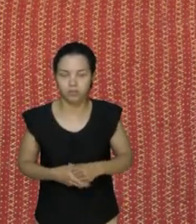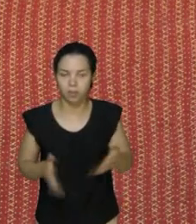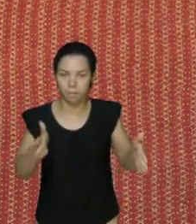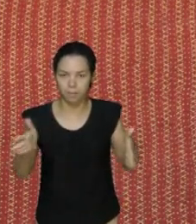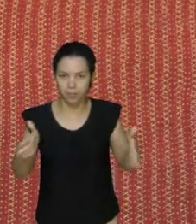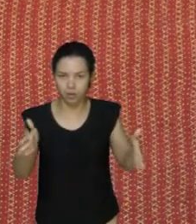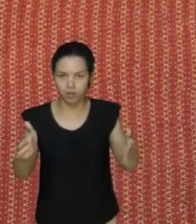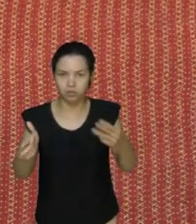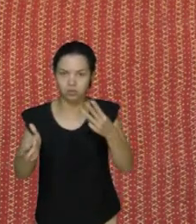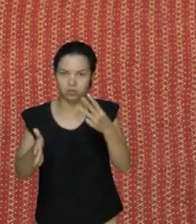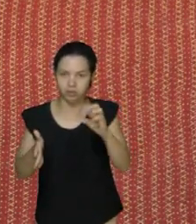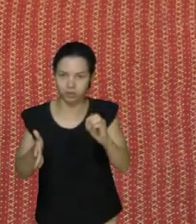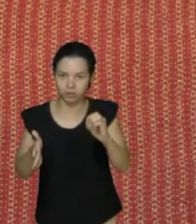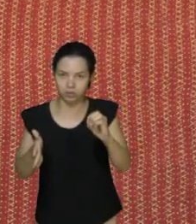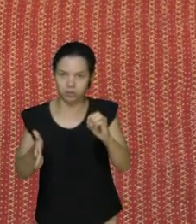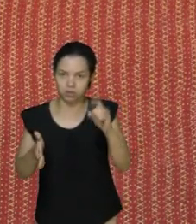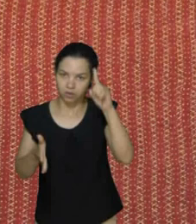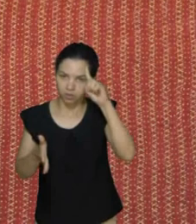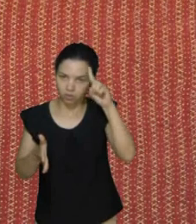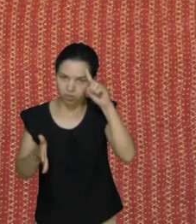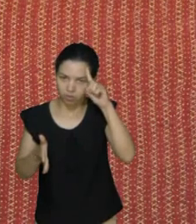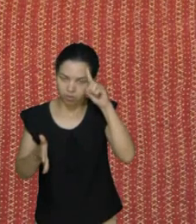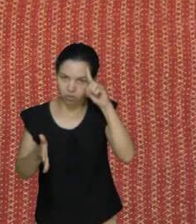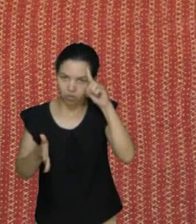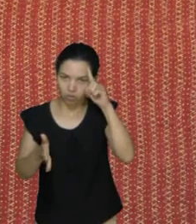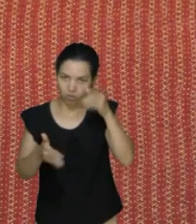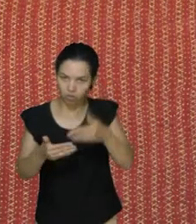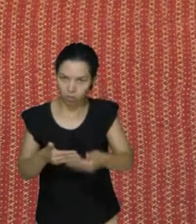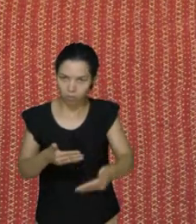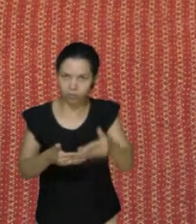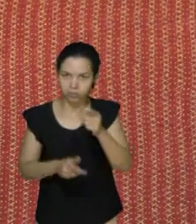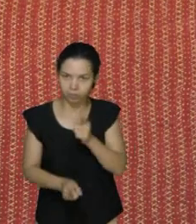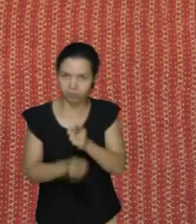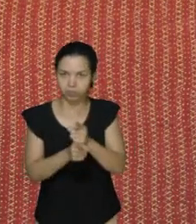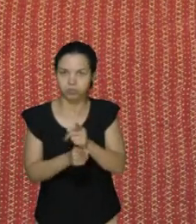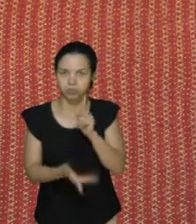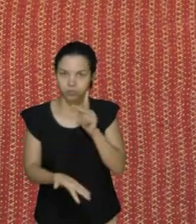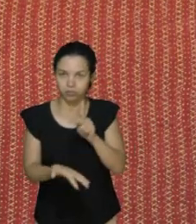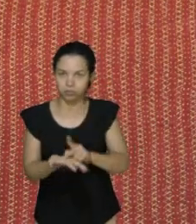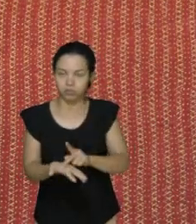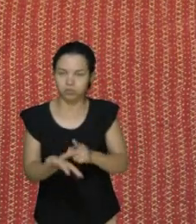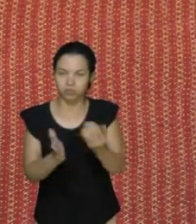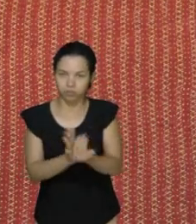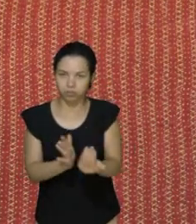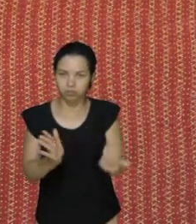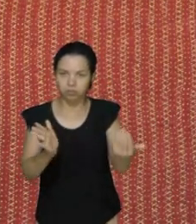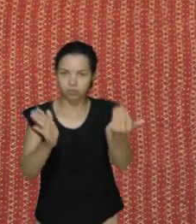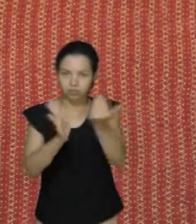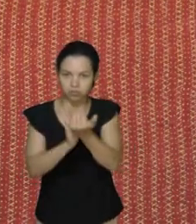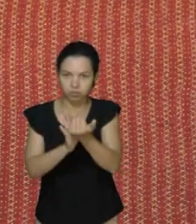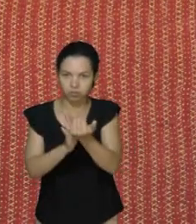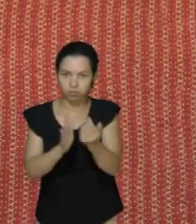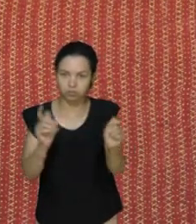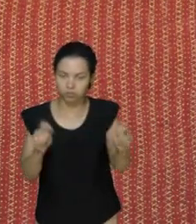30 dias, a partir do diagnóstico, é que realmente vai estender a possibilidade de acessar o benefício daquela